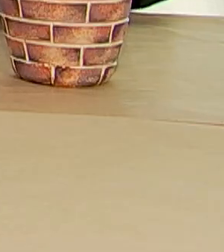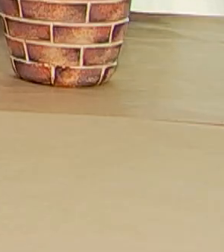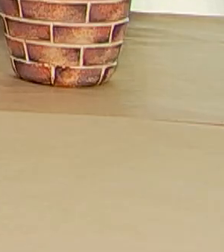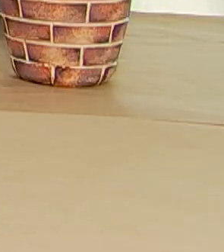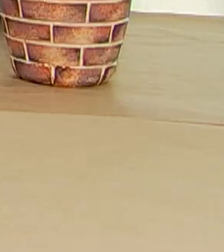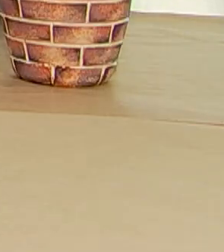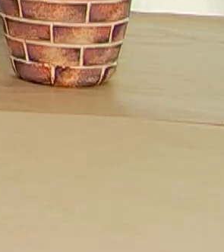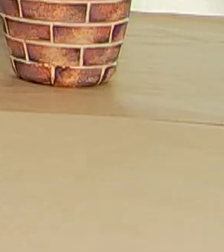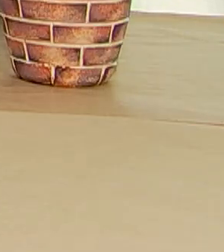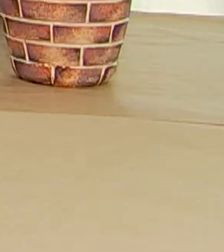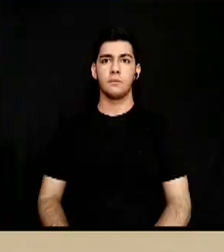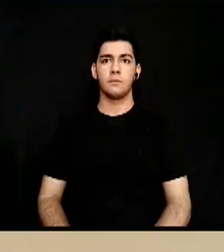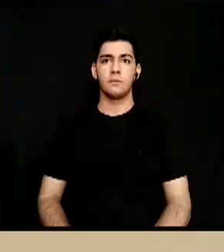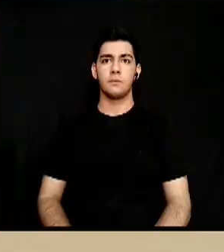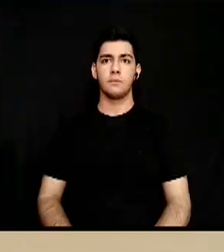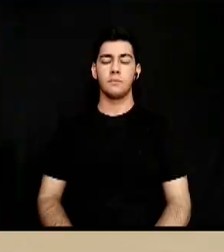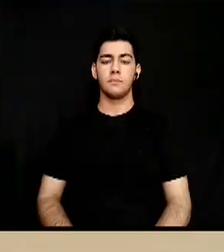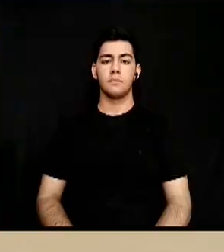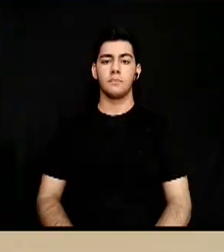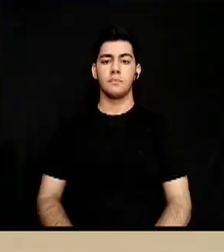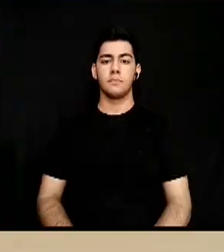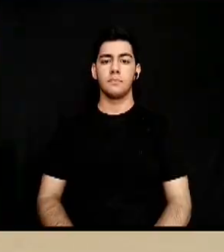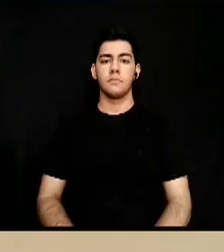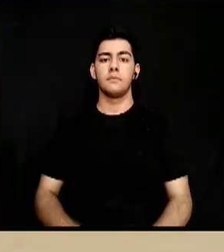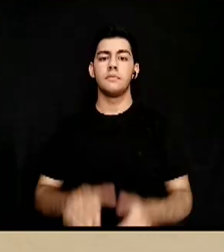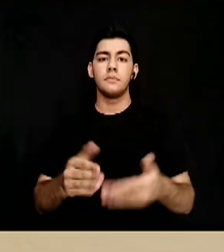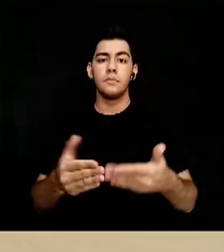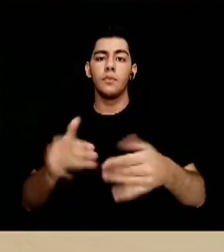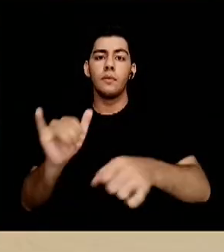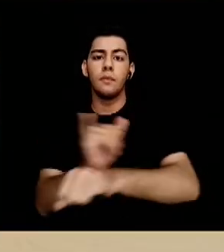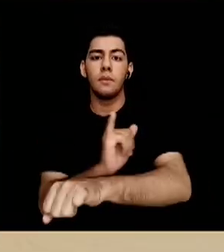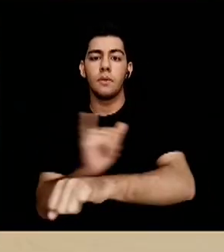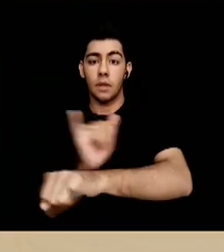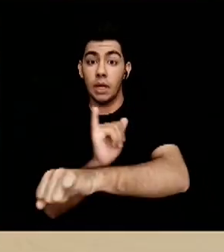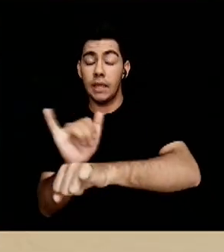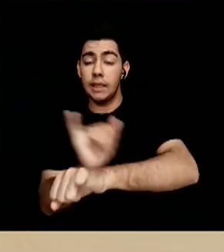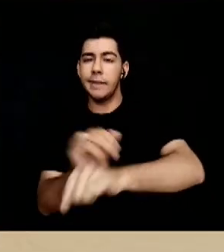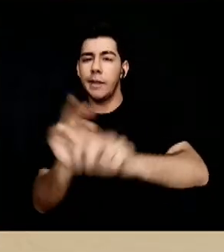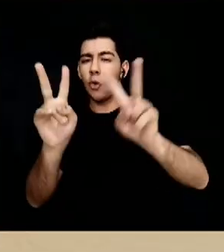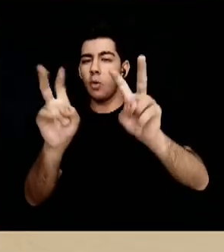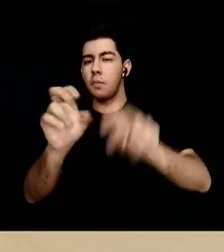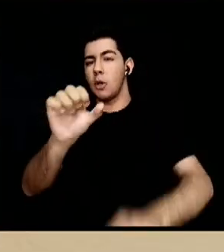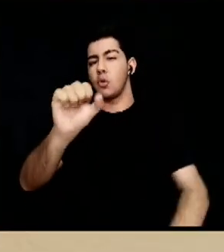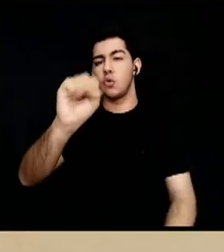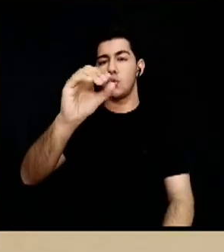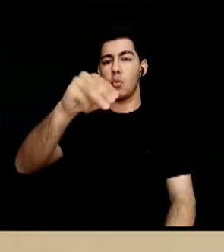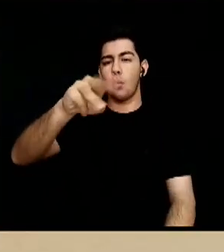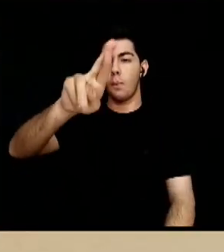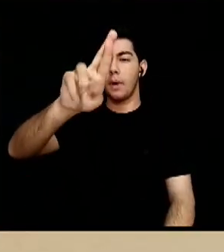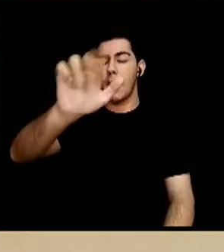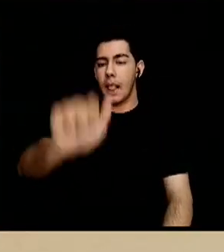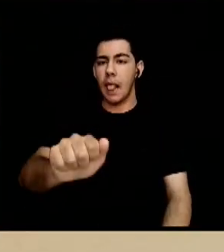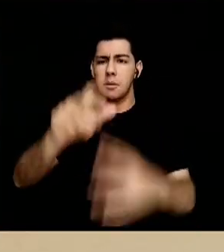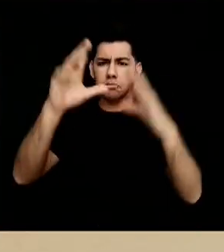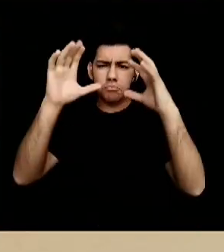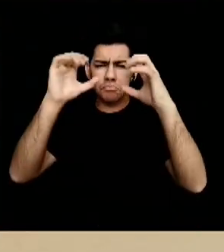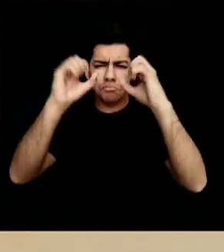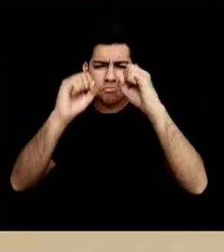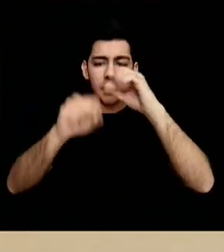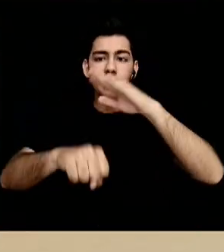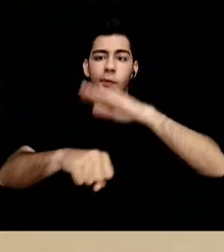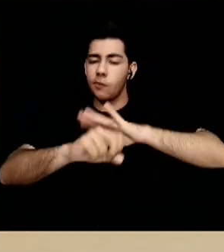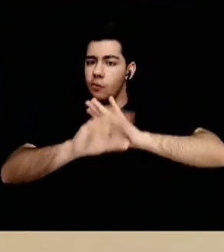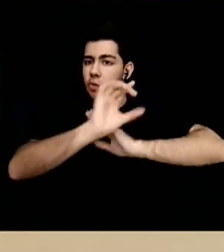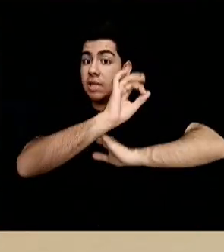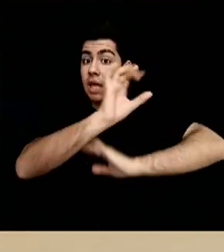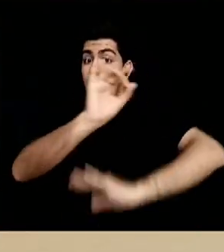E esse efeito, essa sombra mais escura, eu faço quadradinho por quadradinho ou